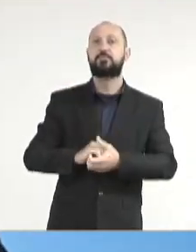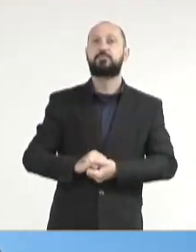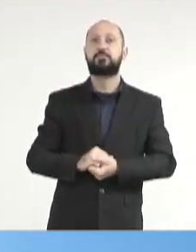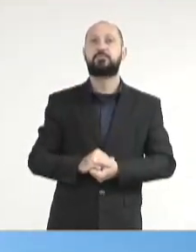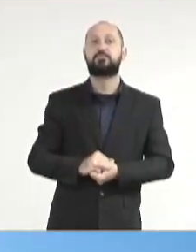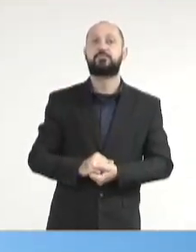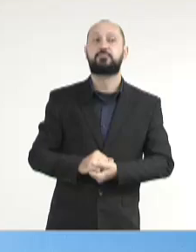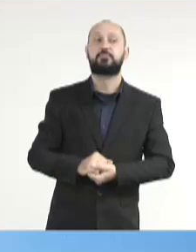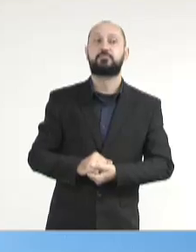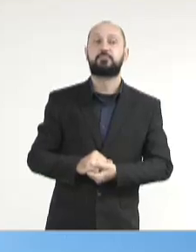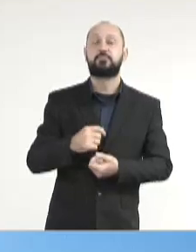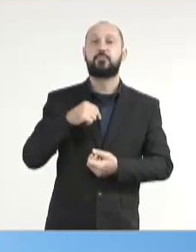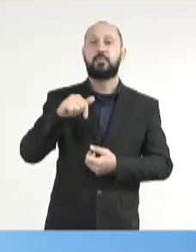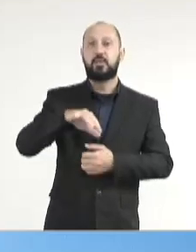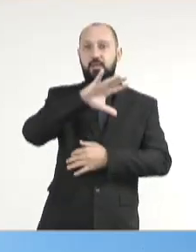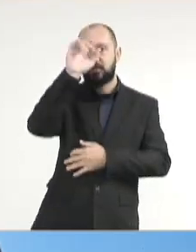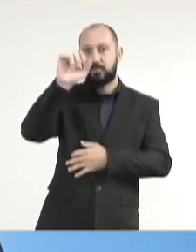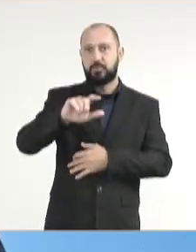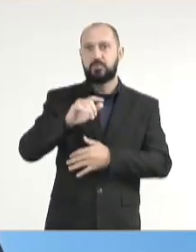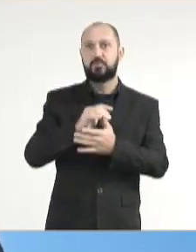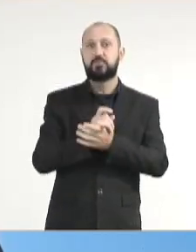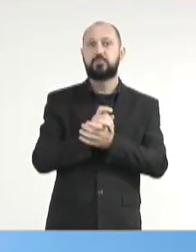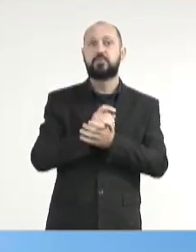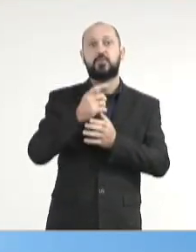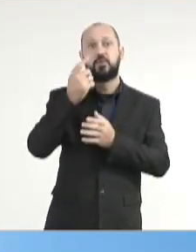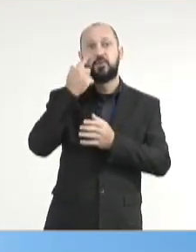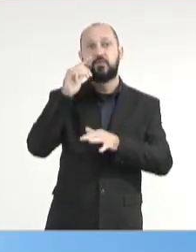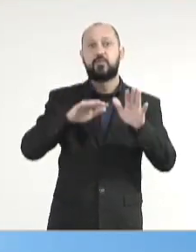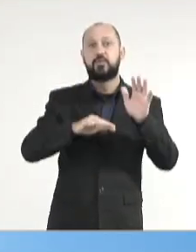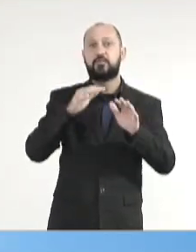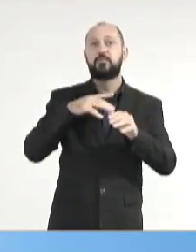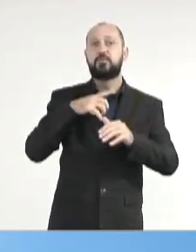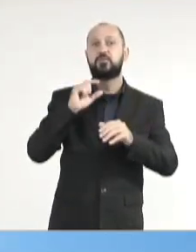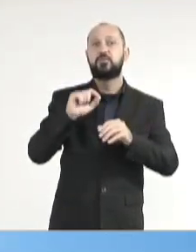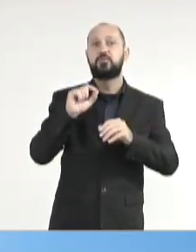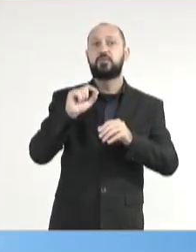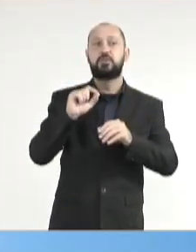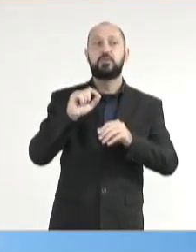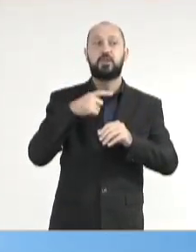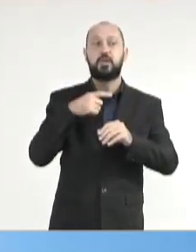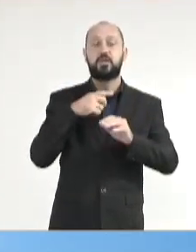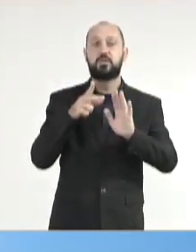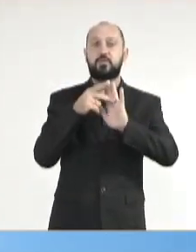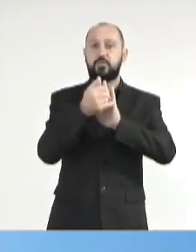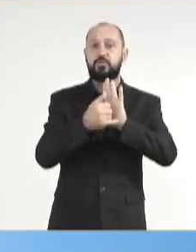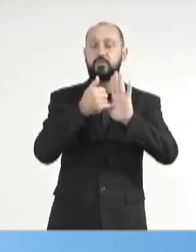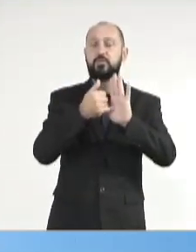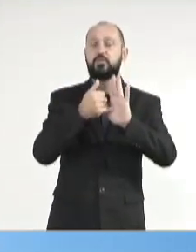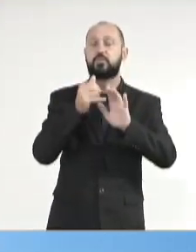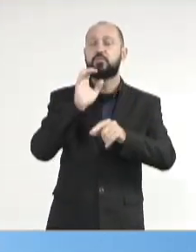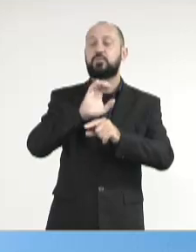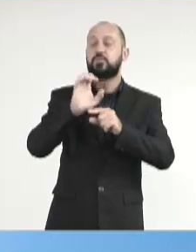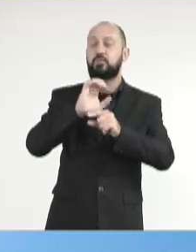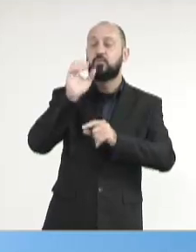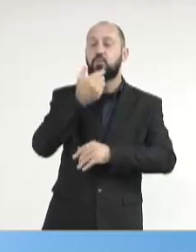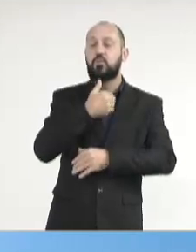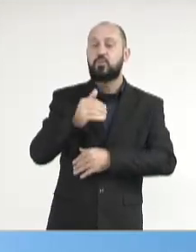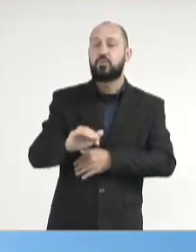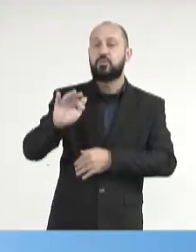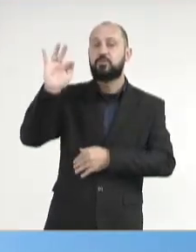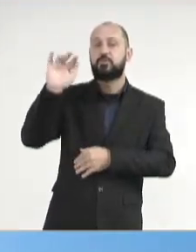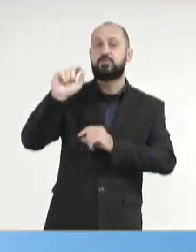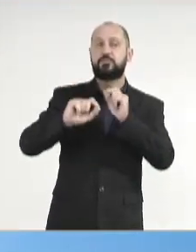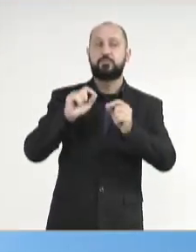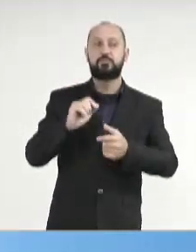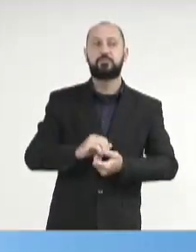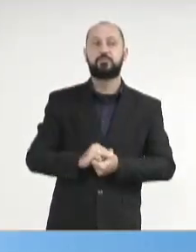aí aqui de Mato Grosso do Sul, tentando aí, já tem esse programa no governo federal, e